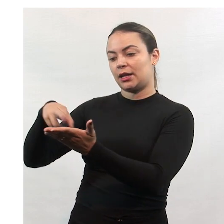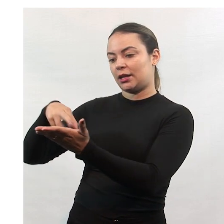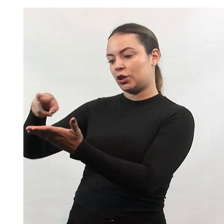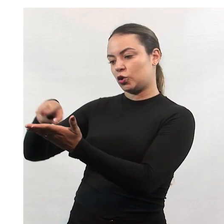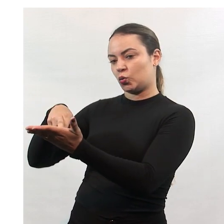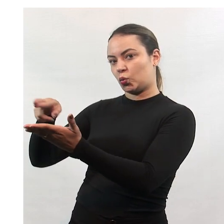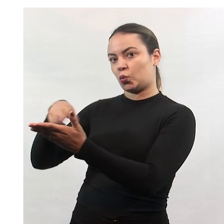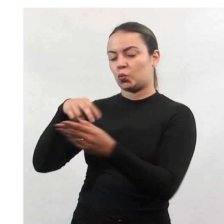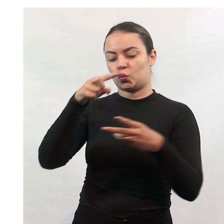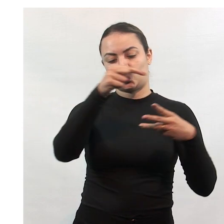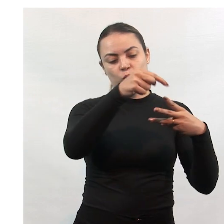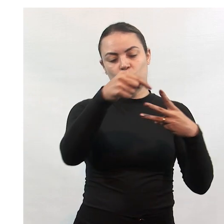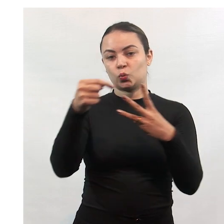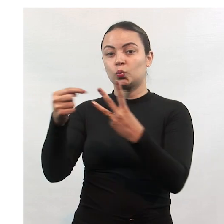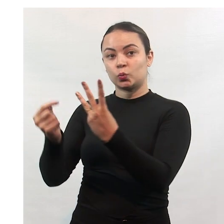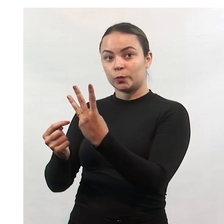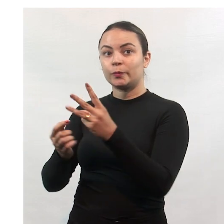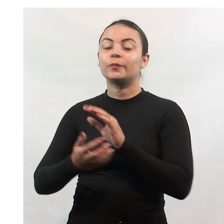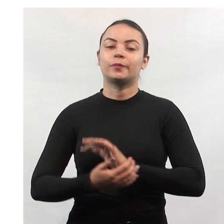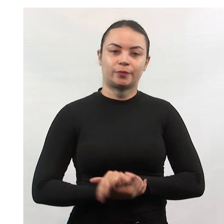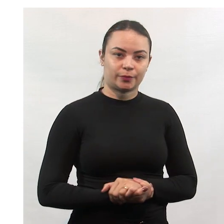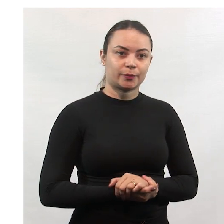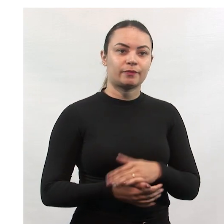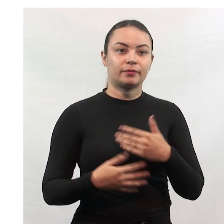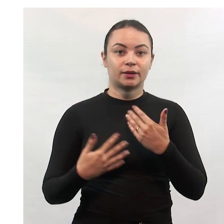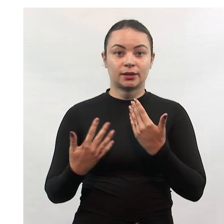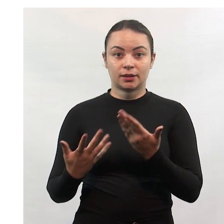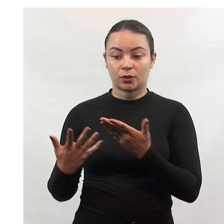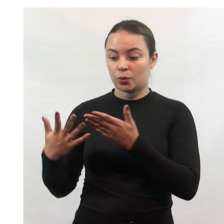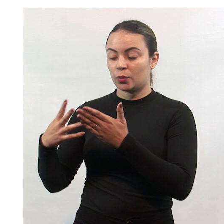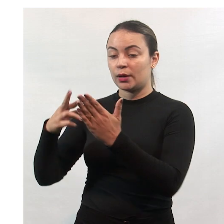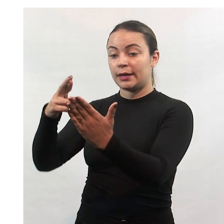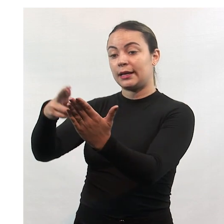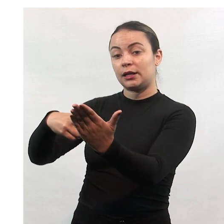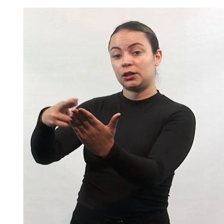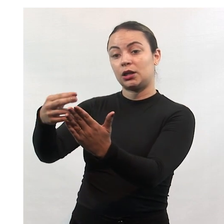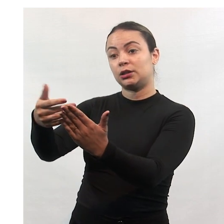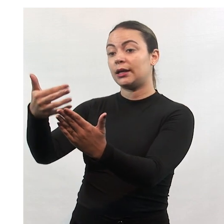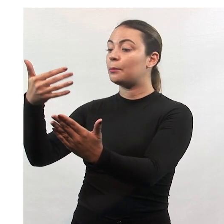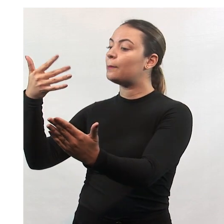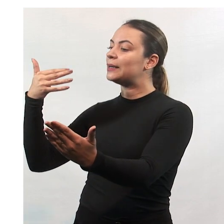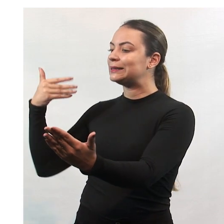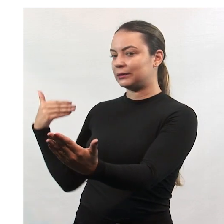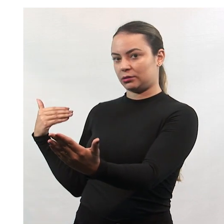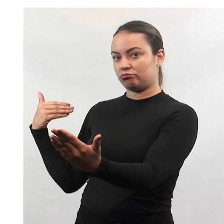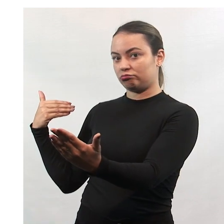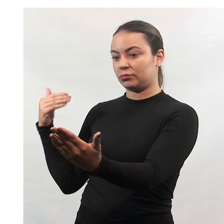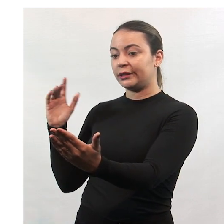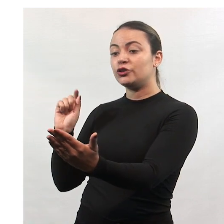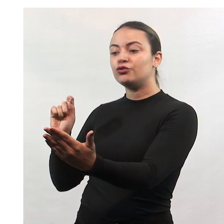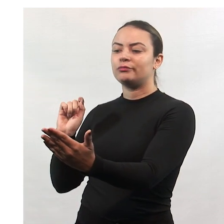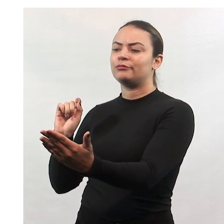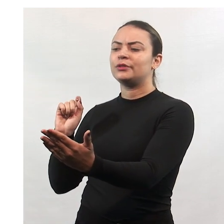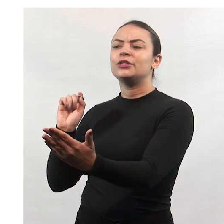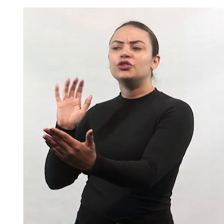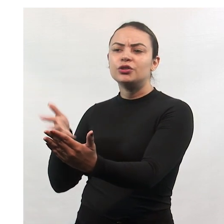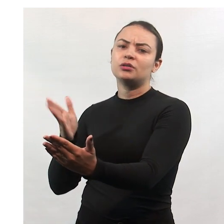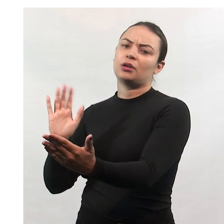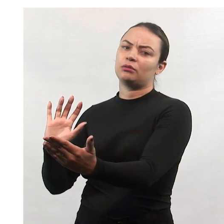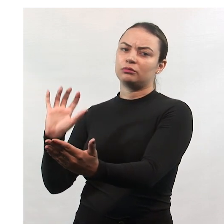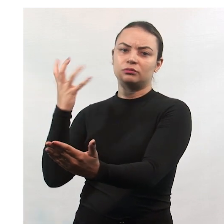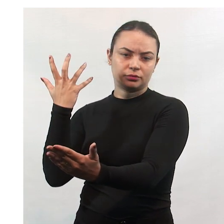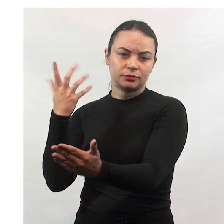passado, aonde a pesquisa desenvolvida, né, ela vai ser retratada. Tá? E aí, nessa sequência, então, né,